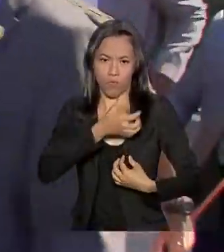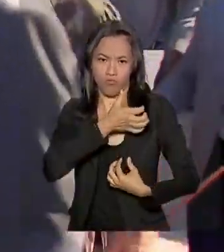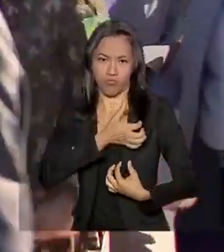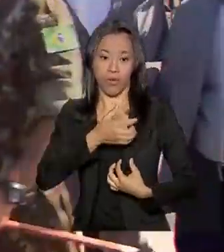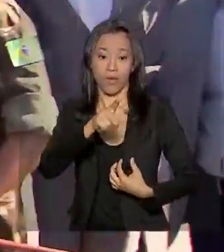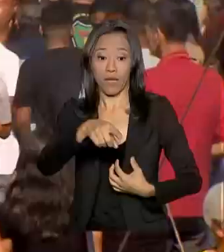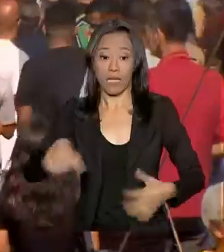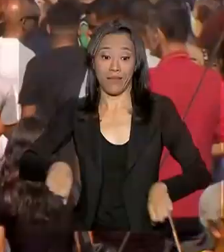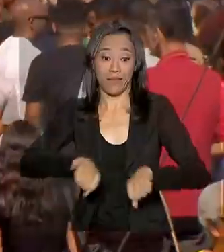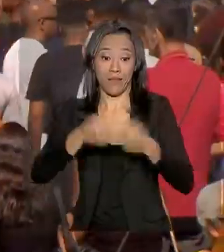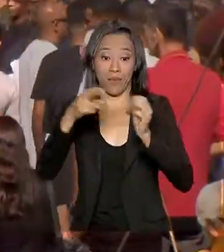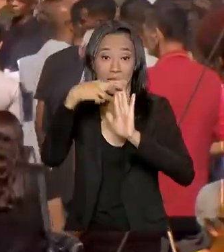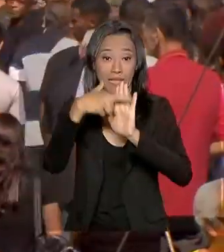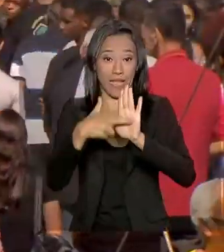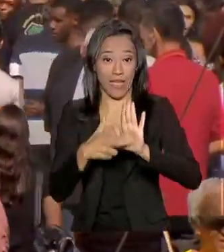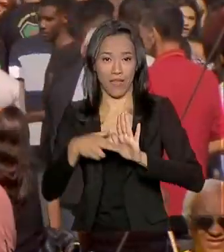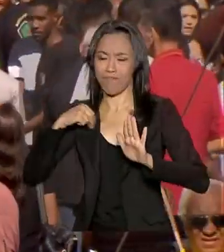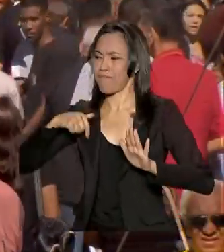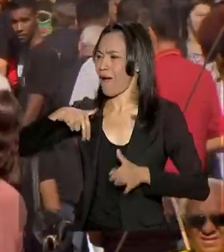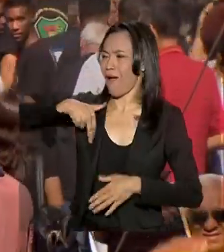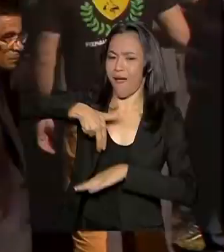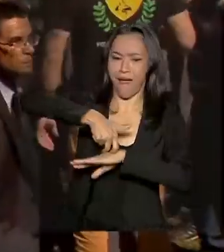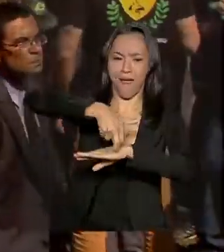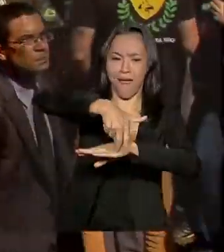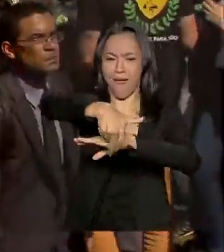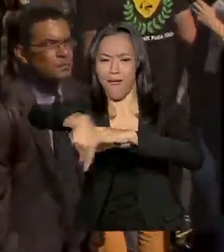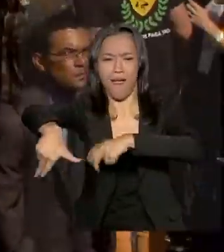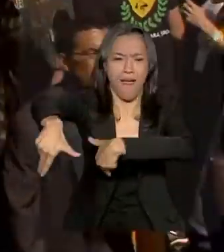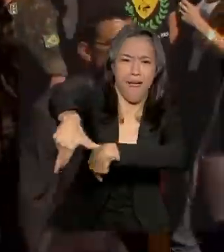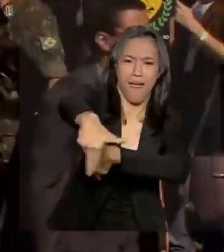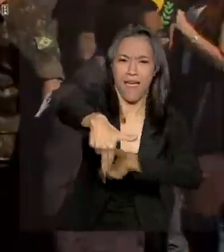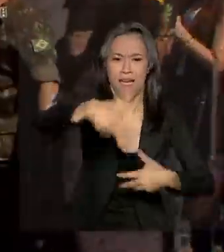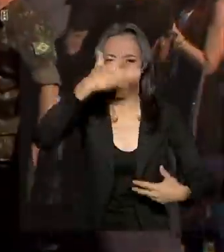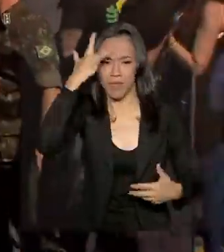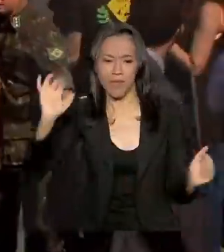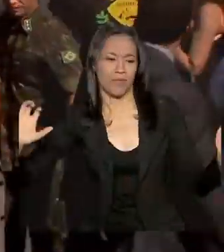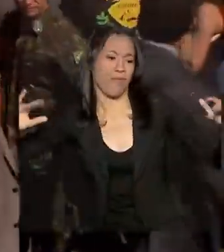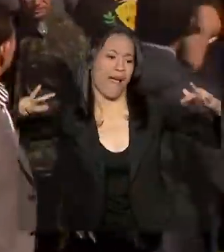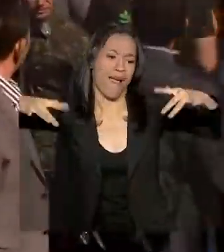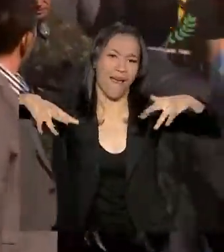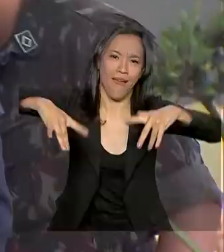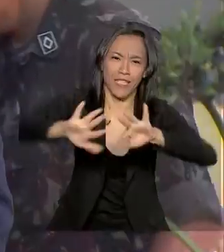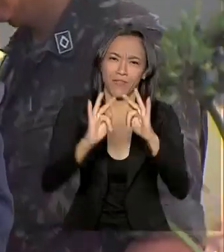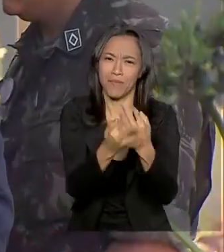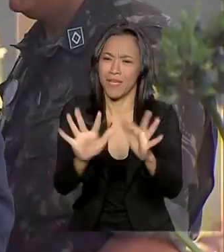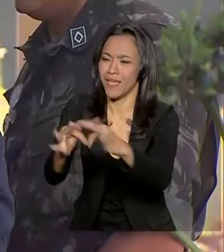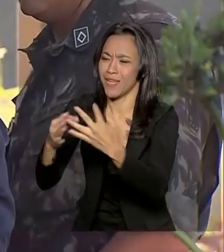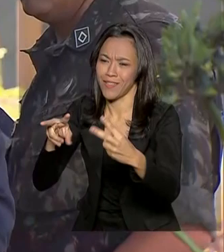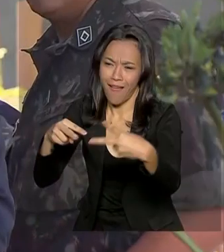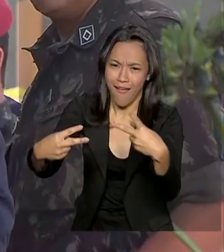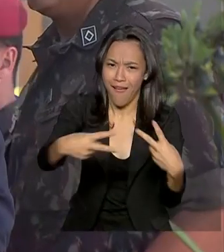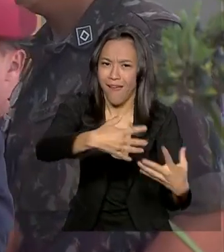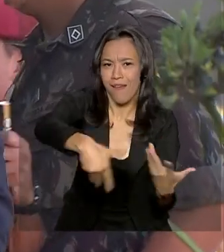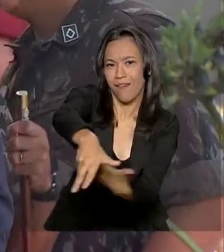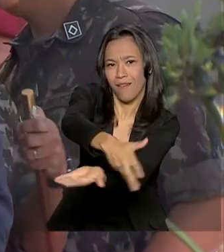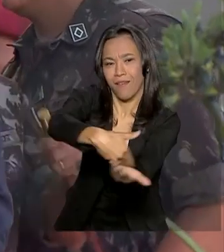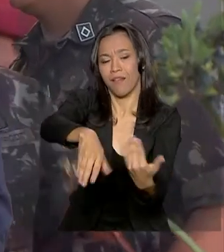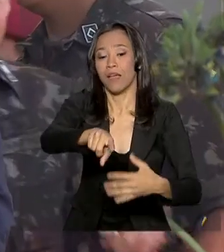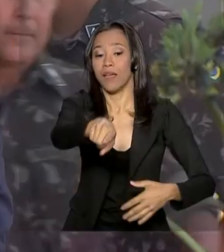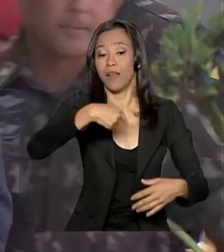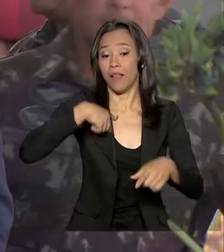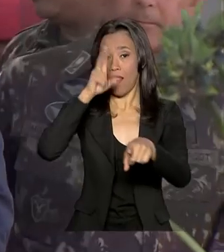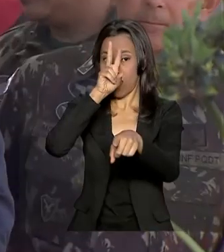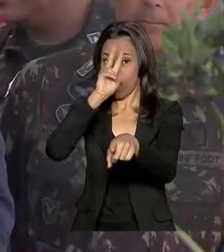quebrou o protocolo e saiu do palanque e foi para o meio da tropa e os parentes dos formandos discurso o presidente lembrou da época